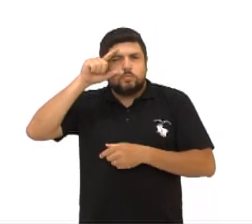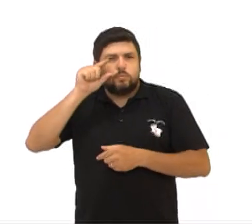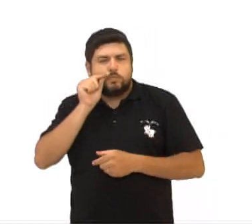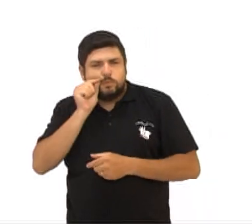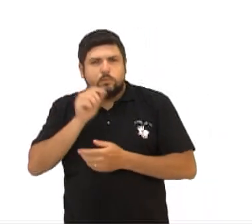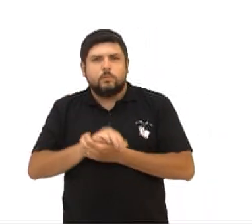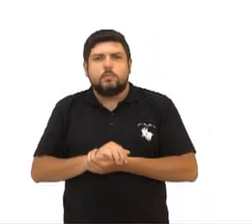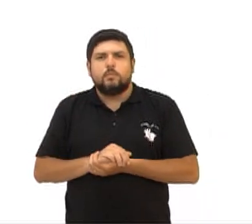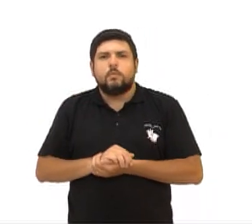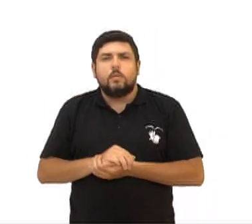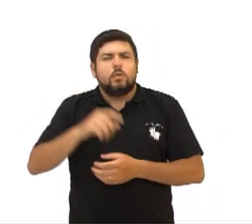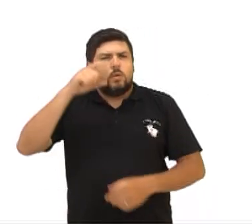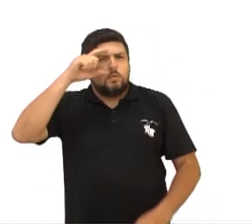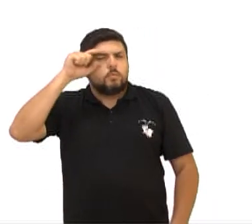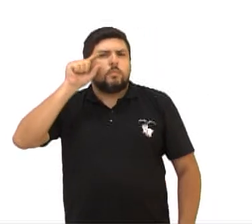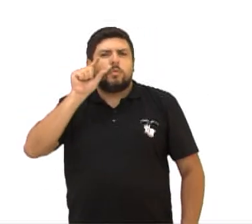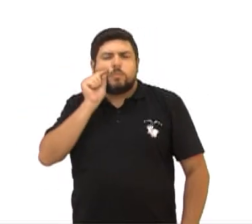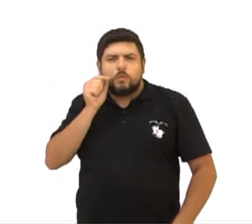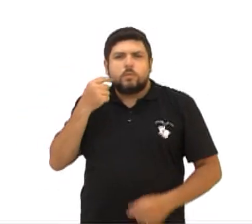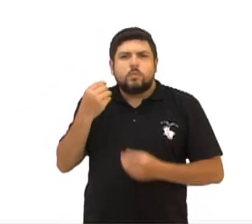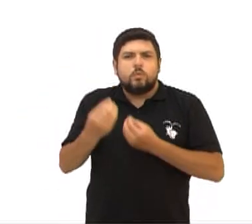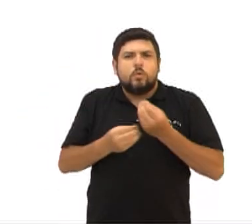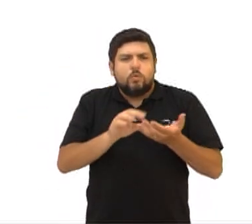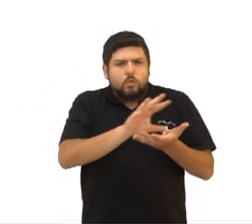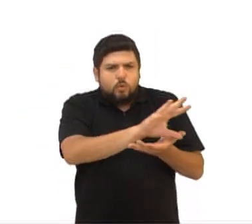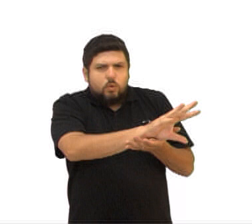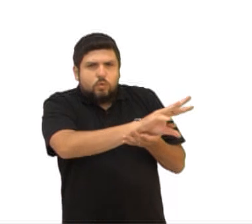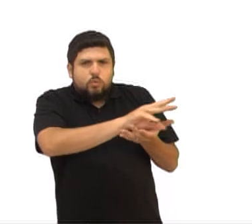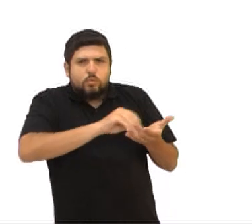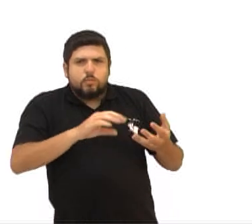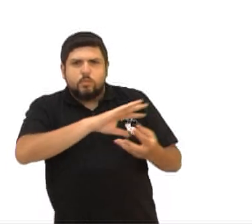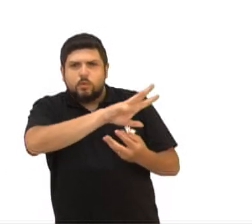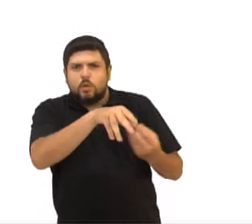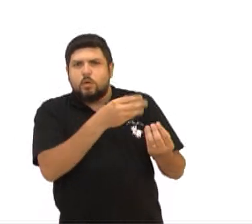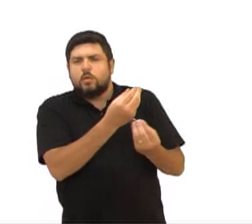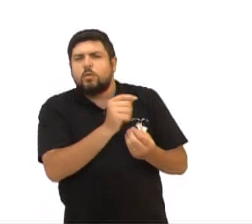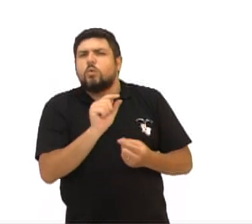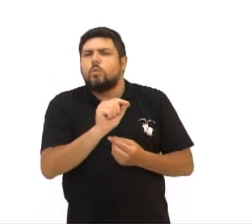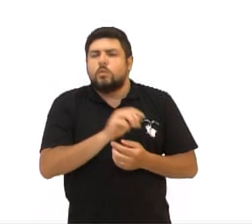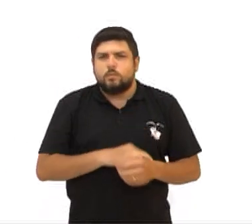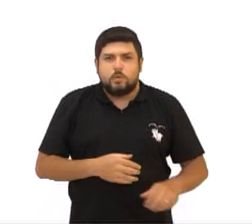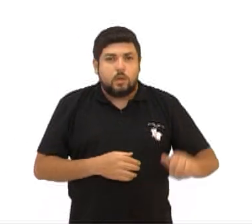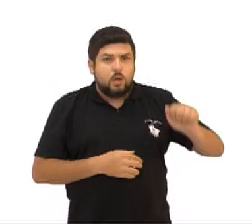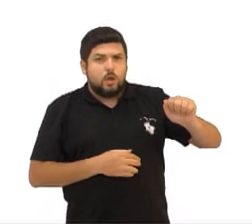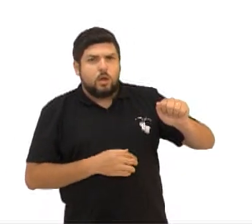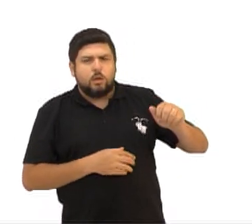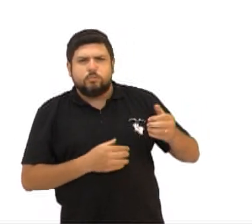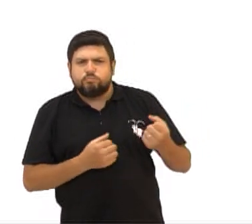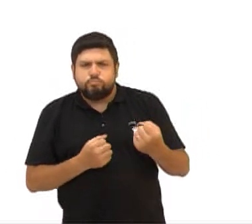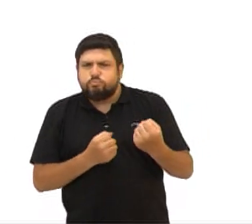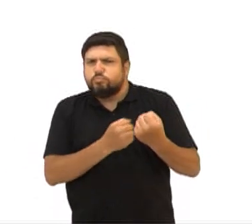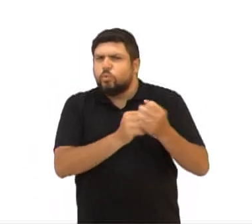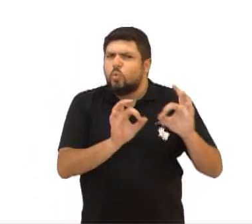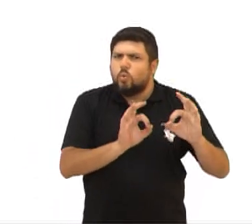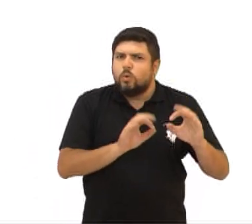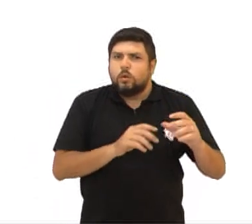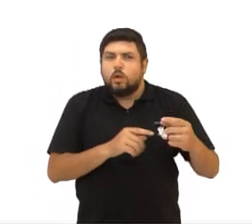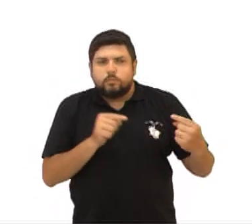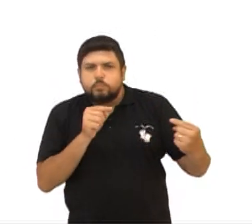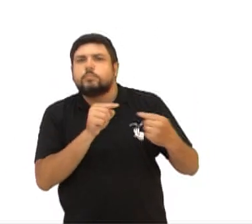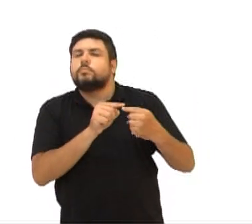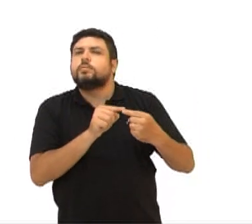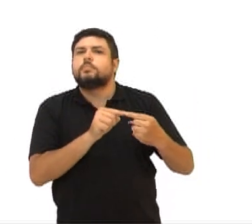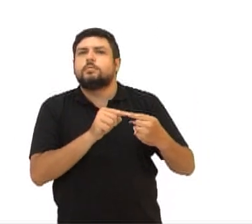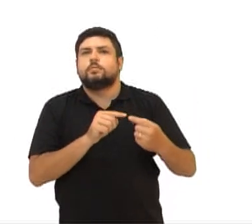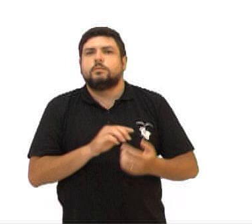a reprodutibilidade da obra de arte é A. Não favorece a arte, B. Favorece a arte. O